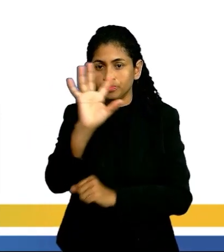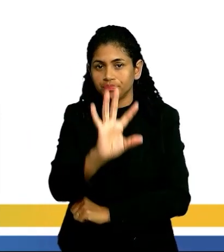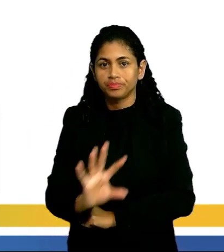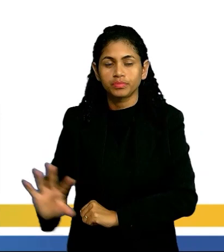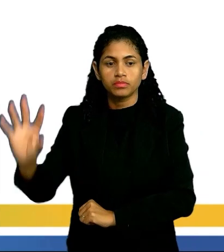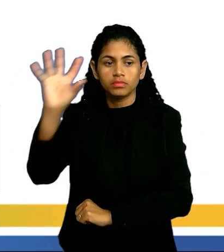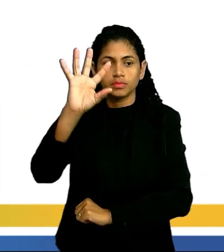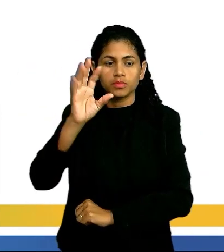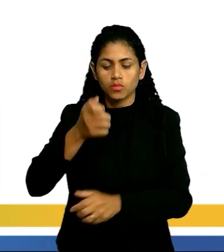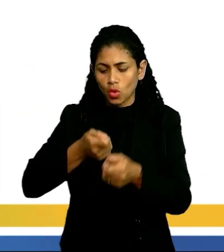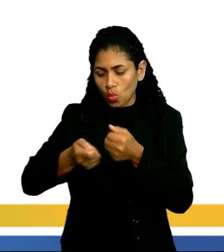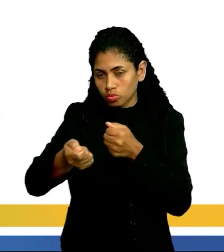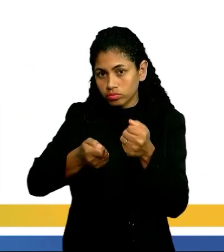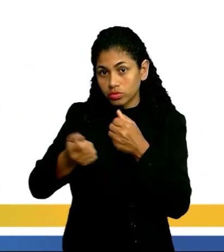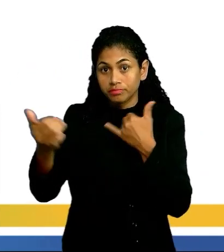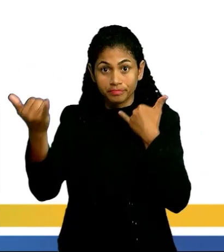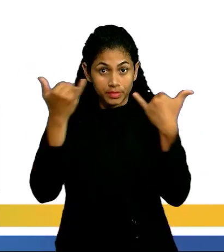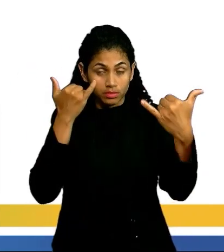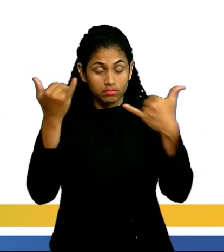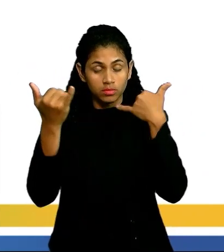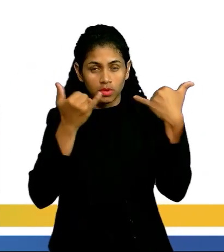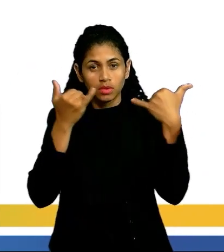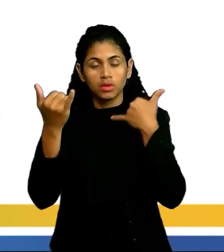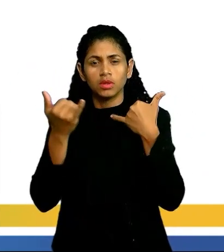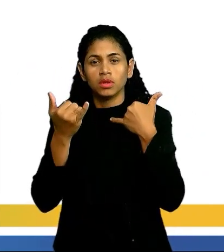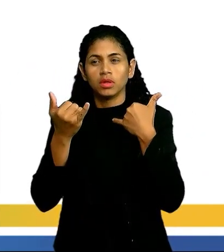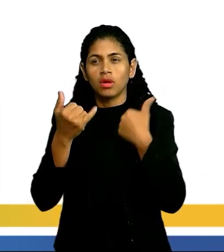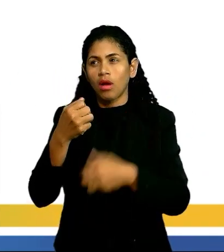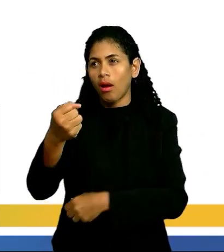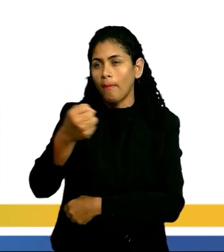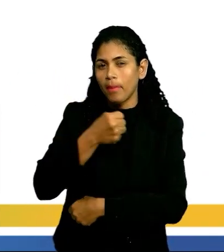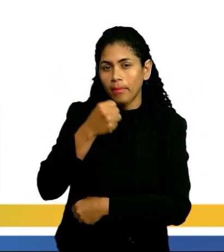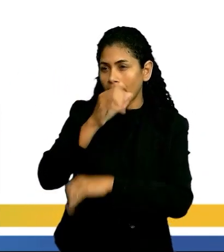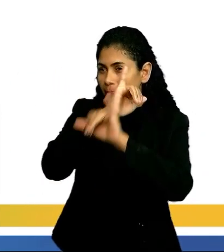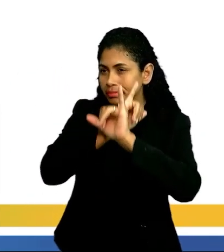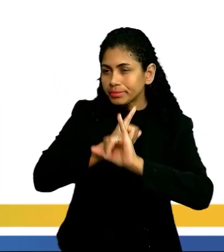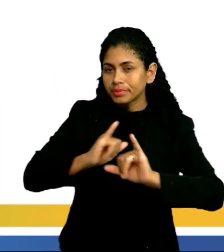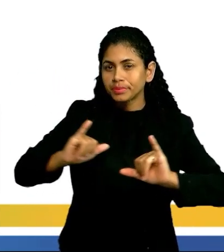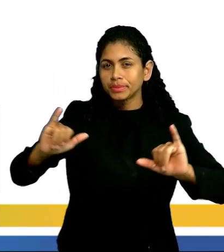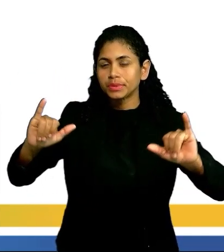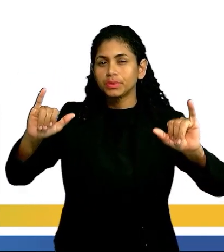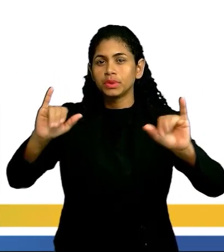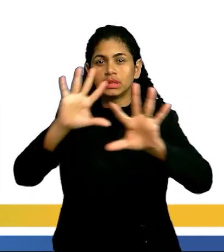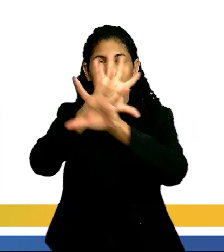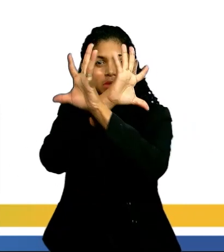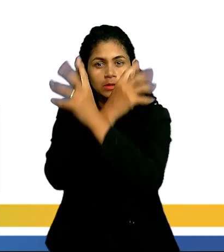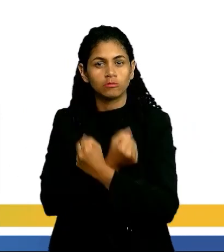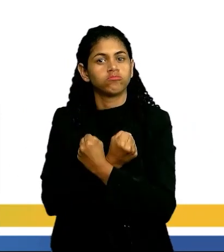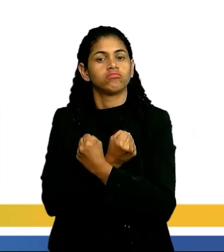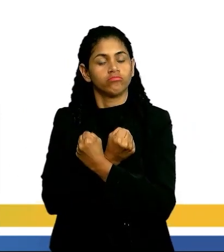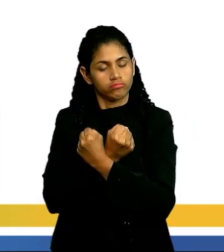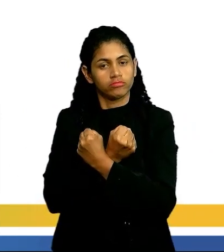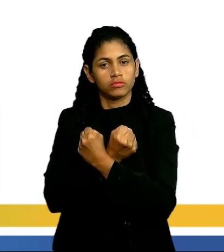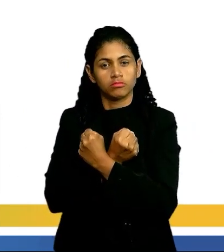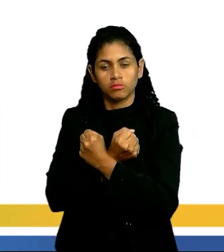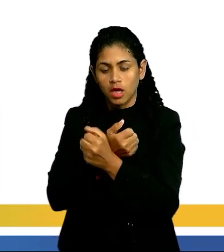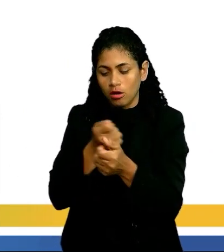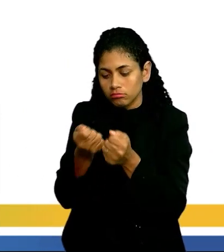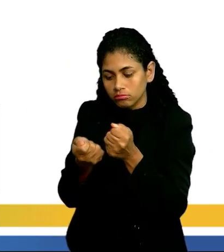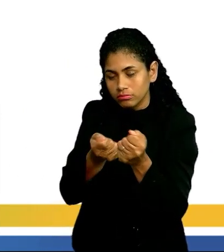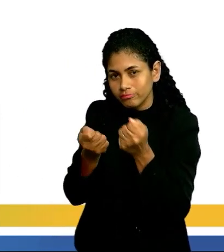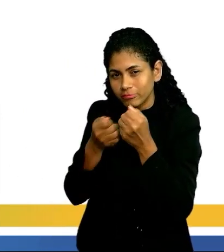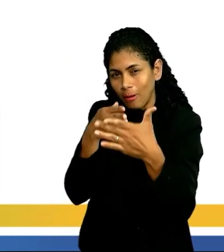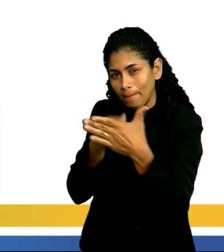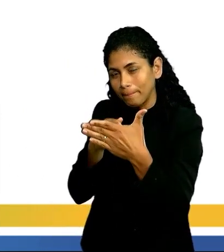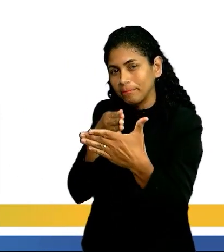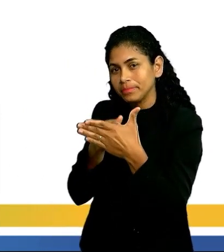da informação, obviamente, né, com o uso da propaganda, com o uso da censura, para limitar e controlar ali